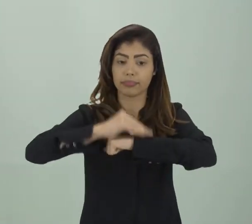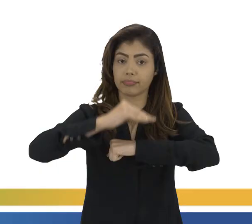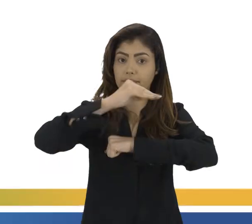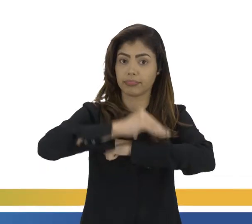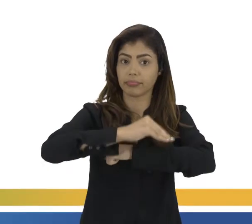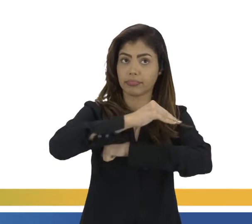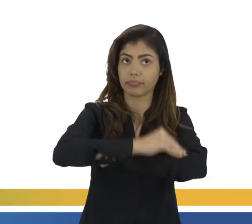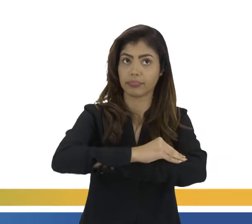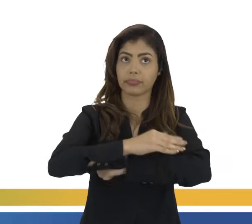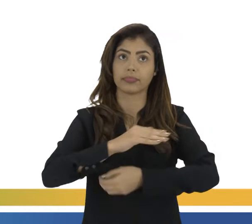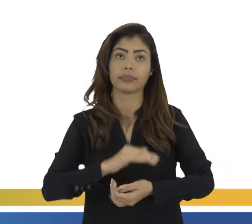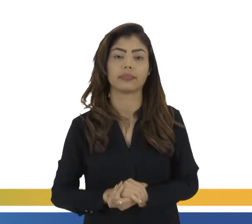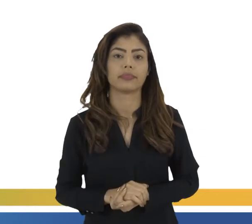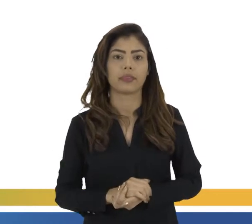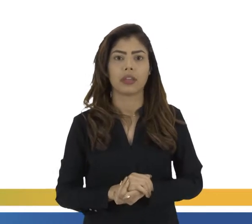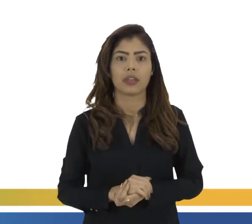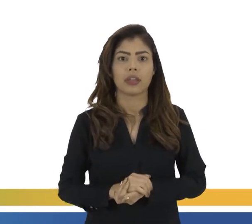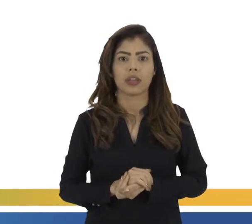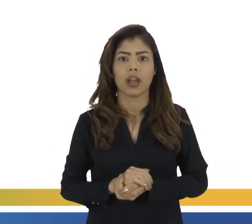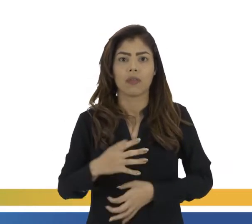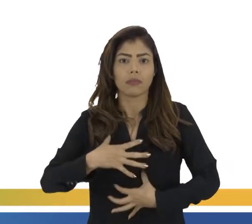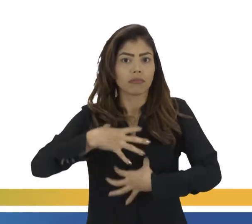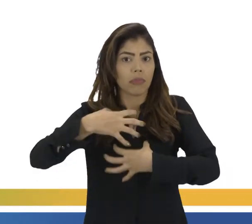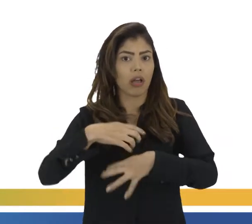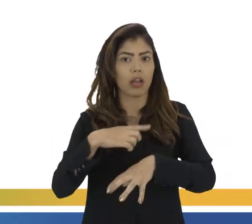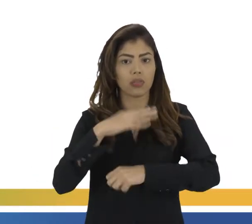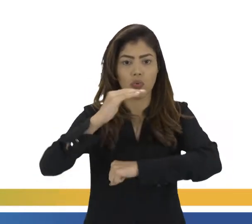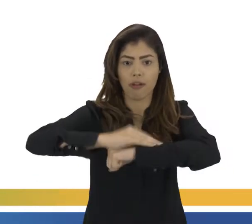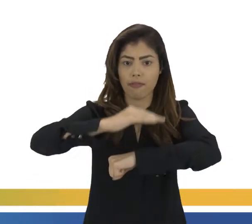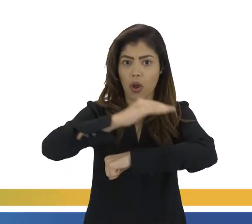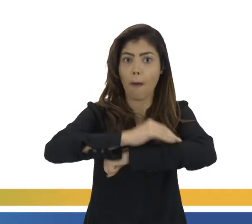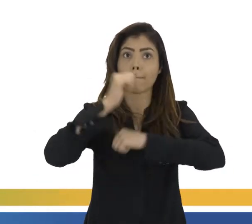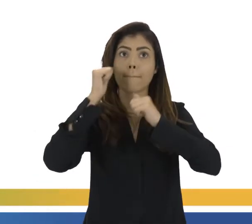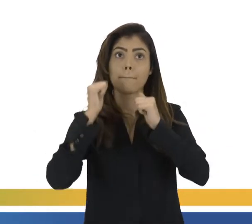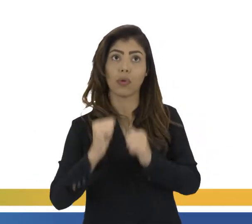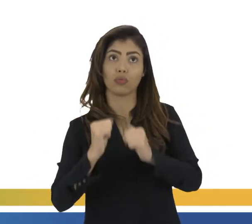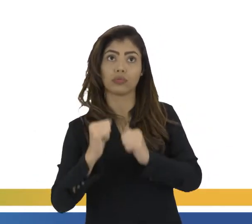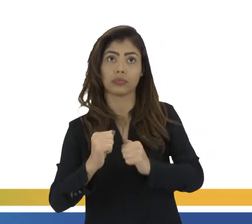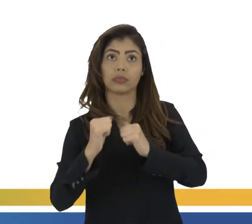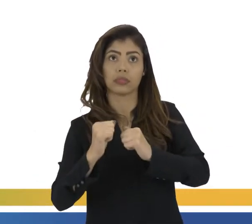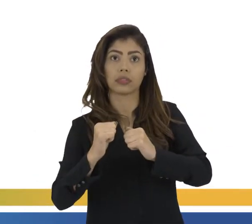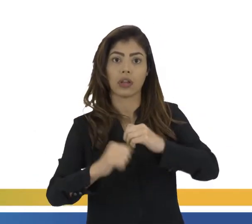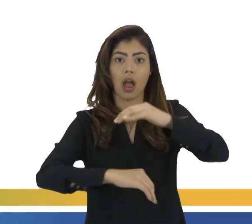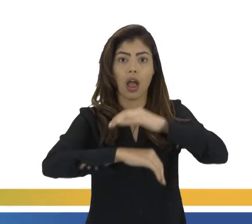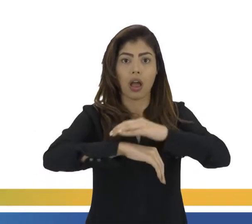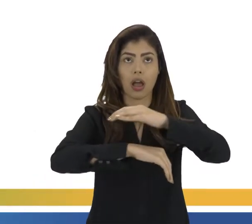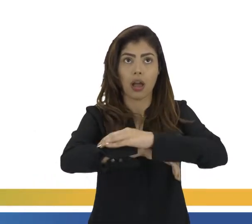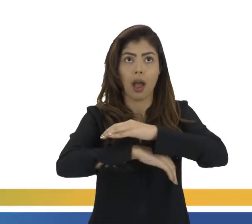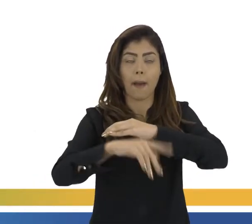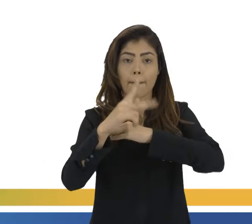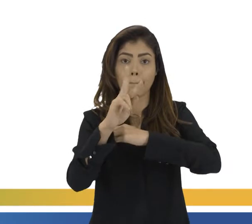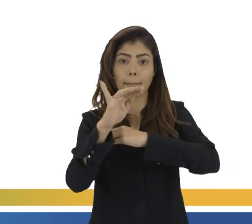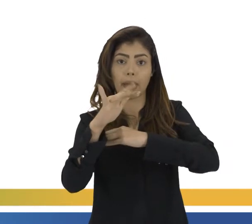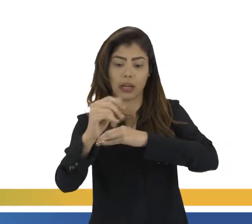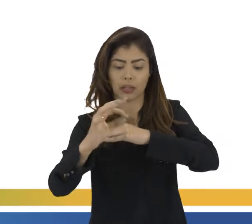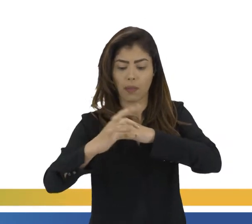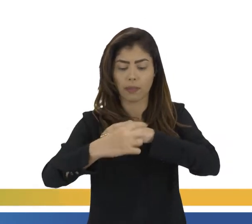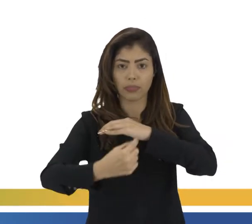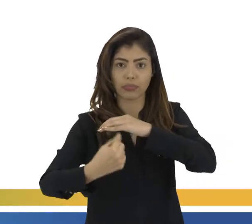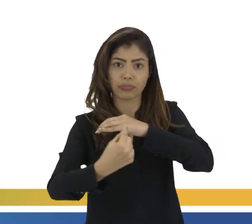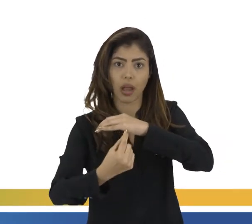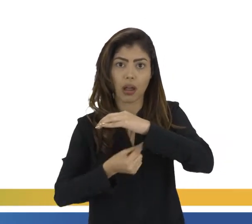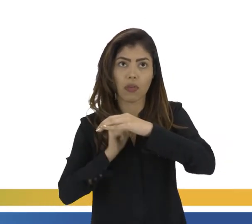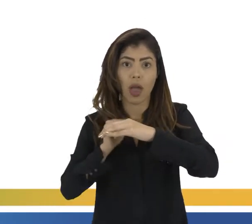Anfíbios. Bom, gente, a respiração dos anfíbios, ela pode ser branquial, certo? Brânquias, pode